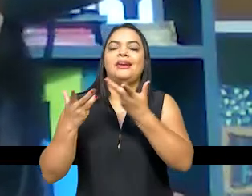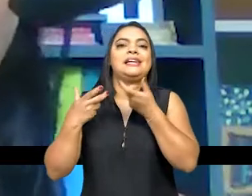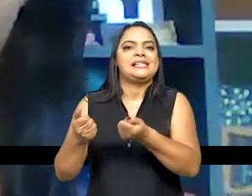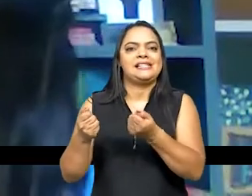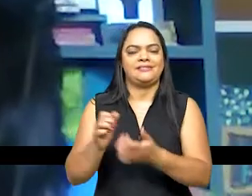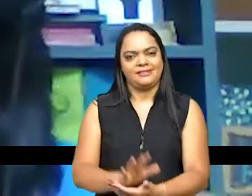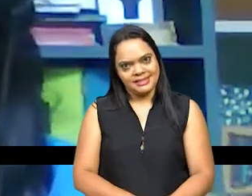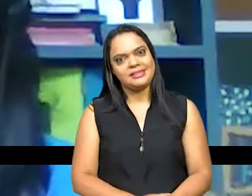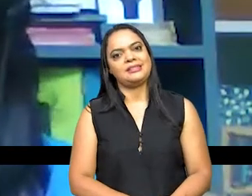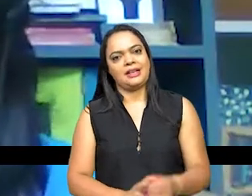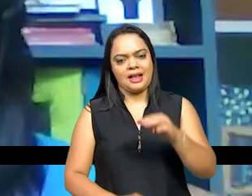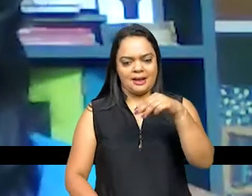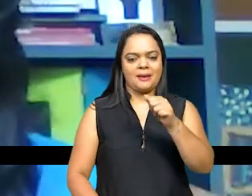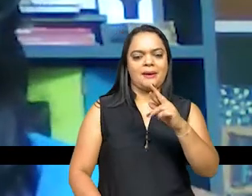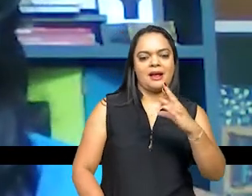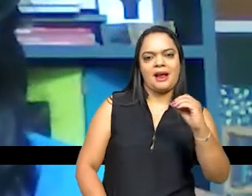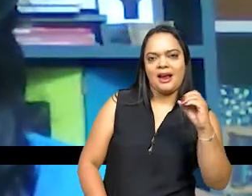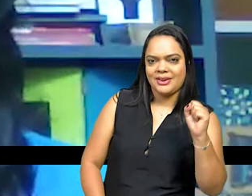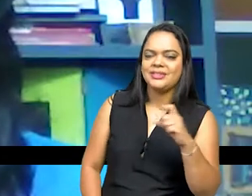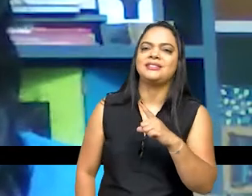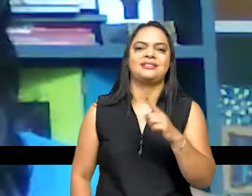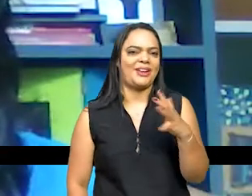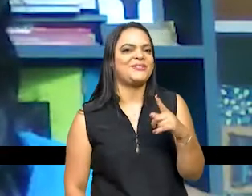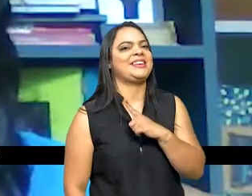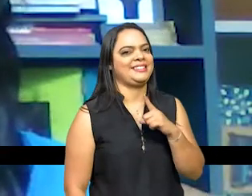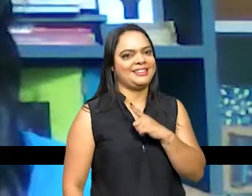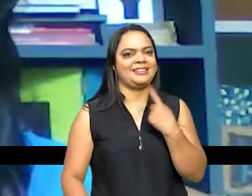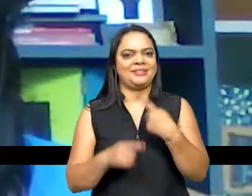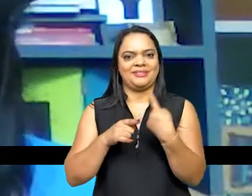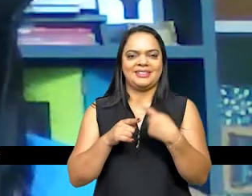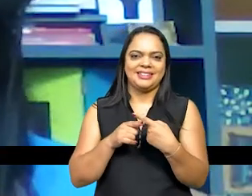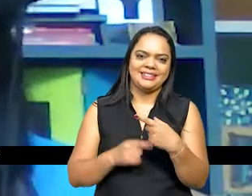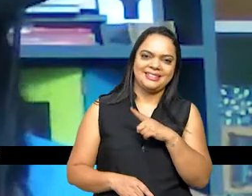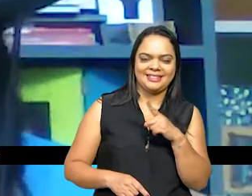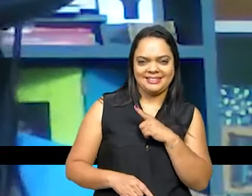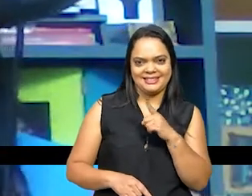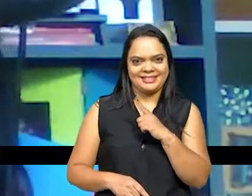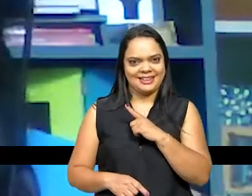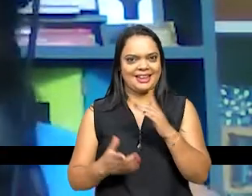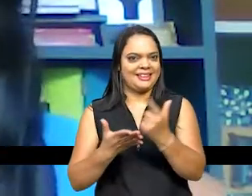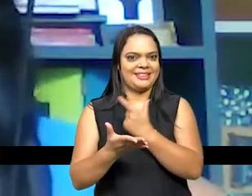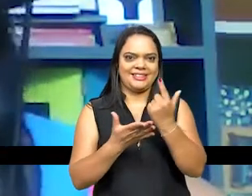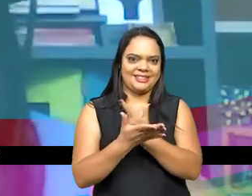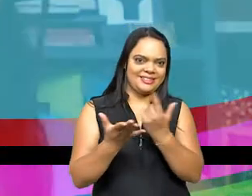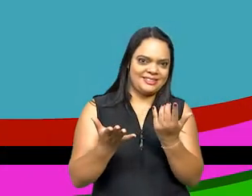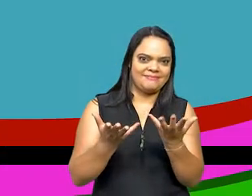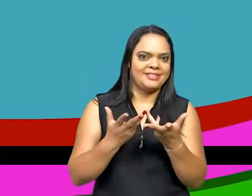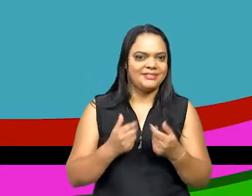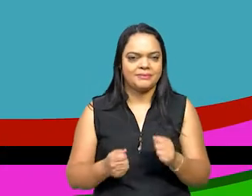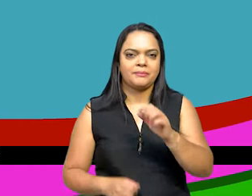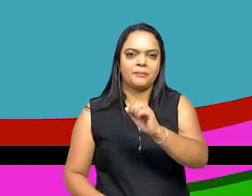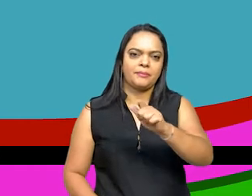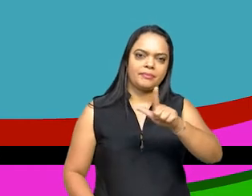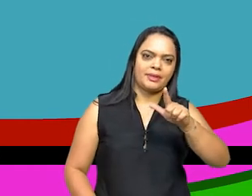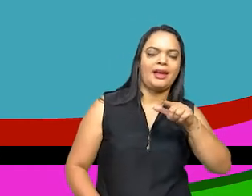Né, que foi, o Marcos deve ter aí, porque ele, né, está lá no livro maravilhoso, ali.